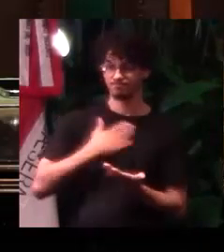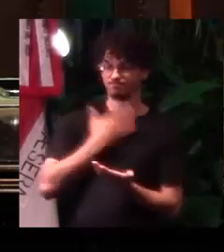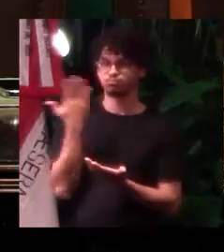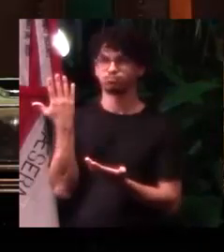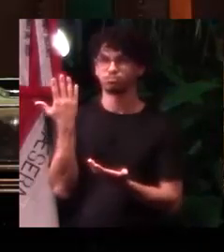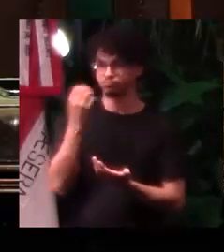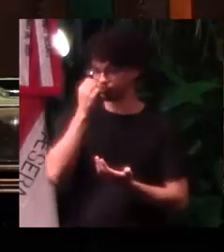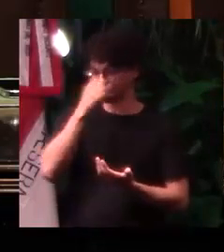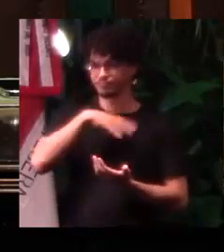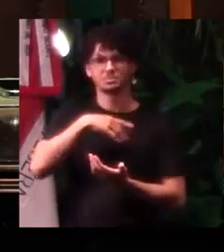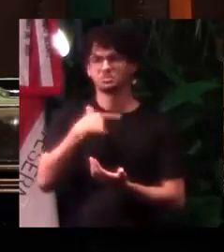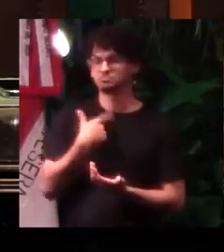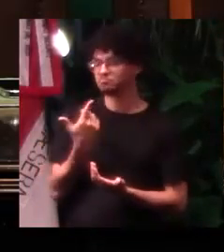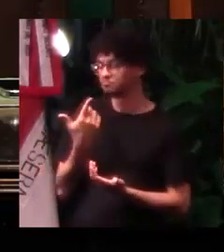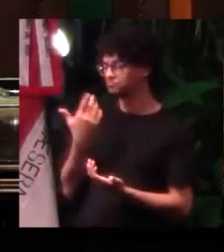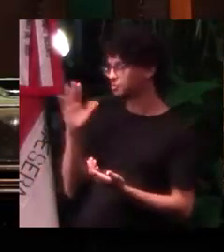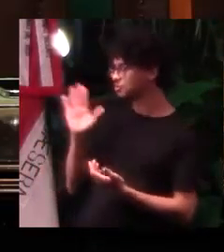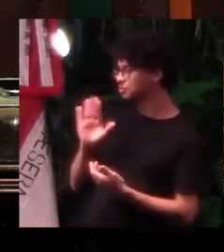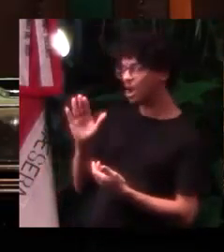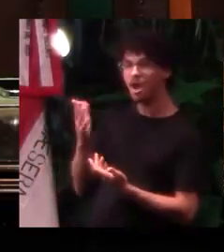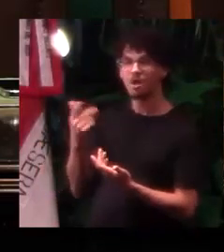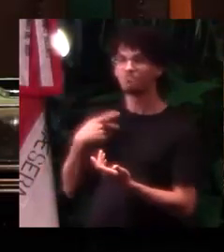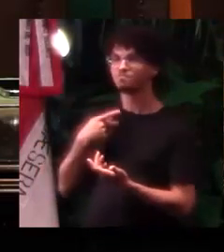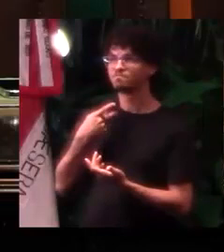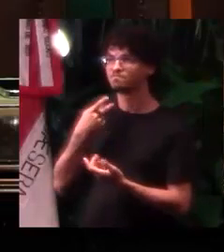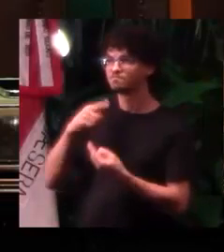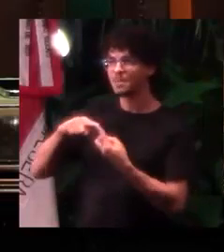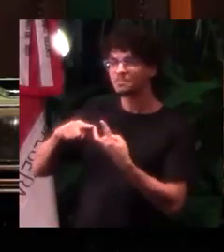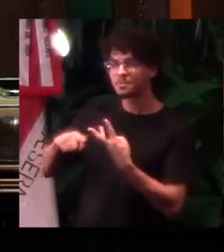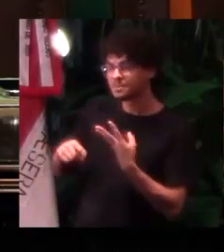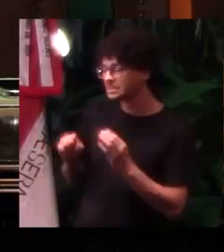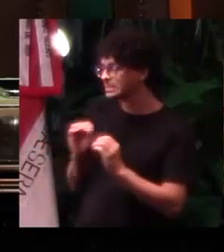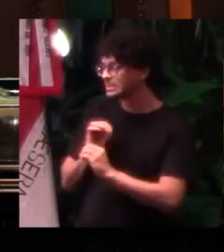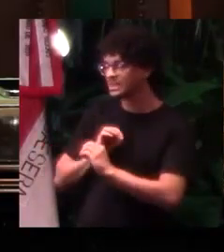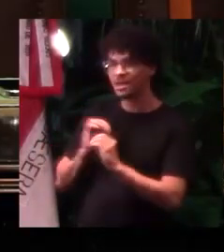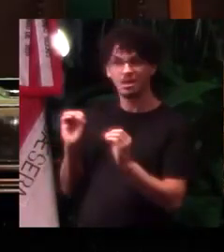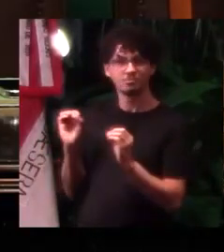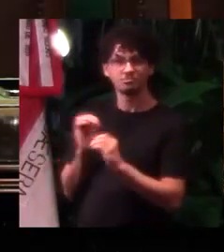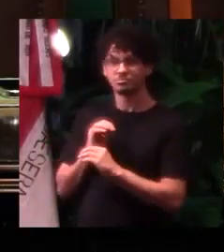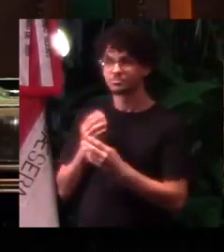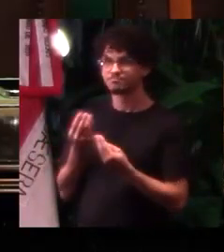sem despedidas, sem recomendações, sem maiores